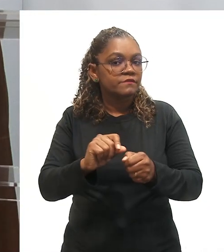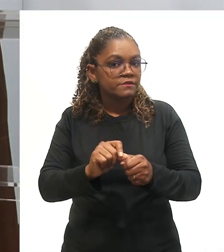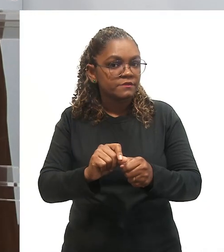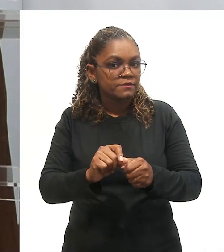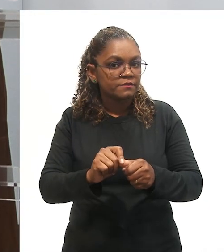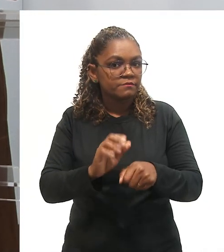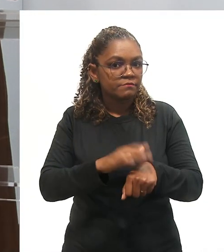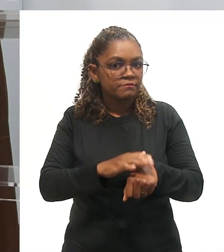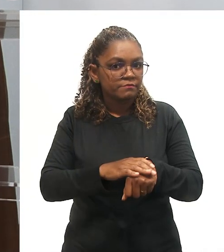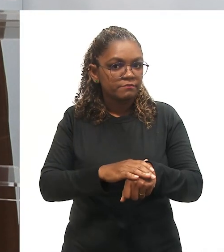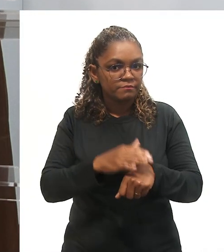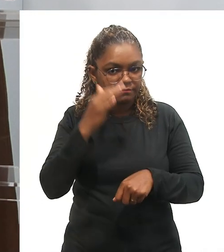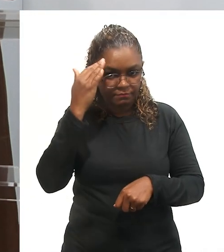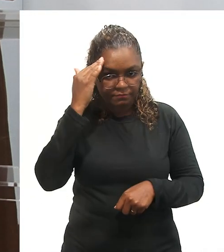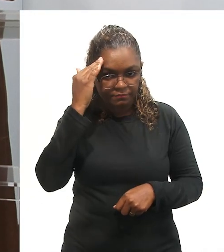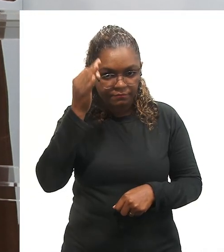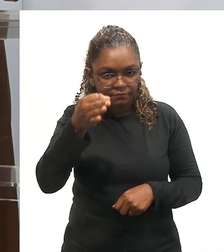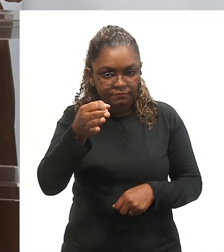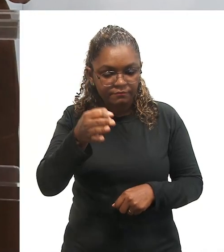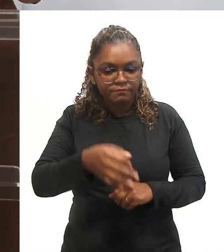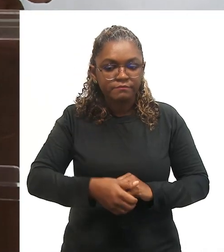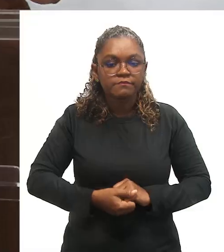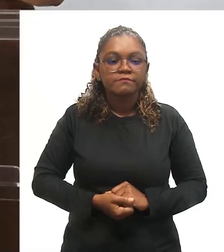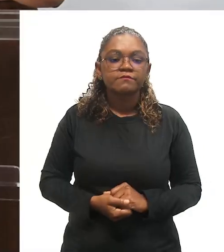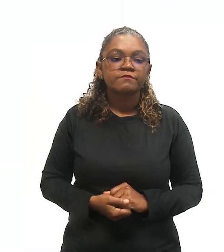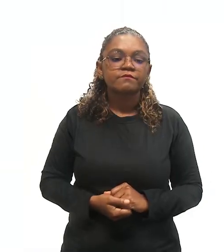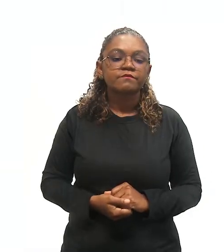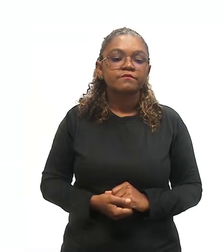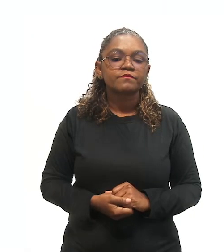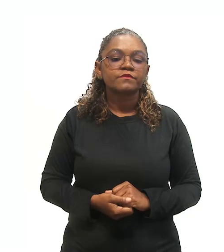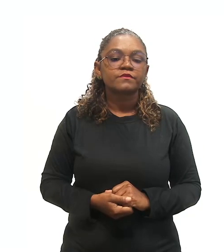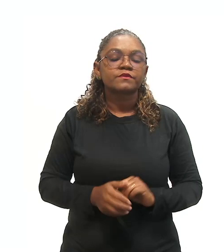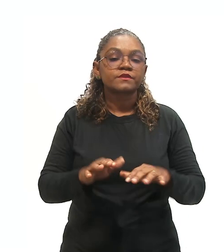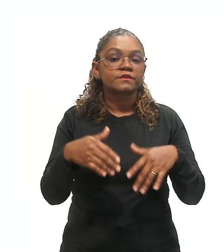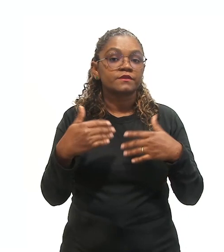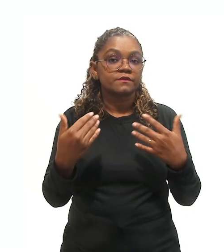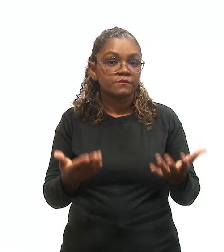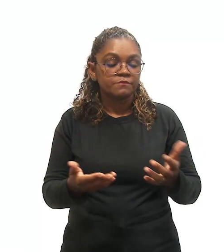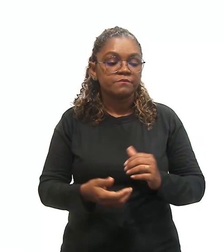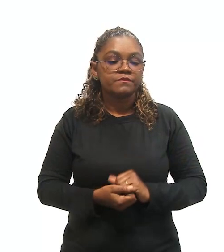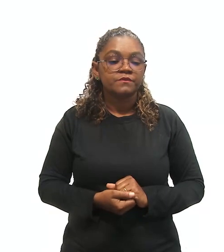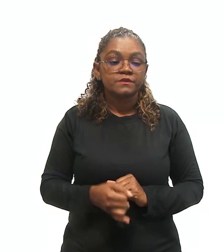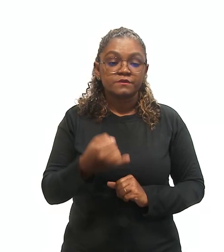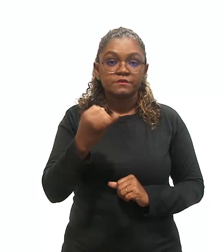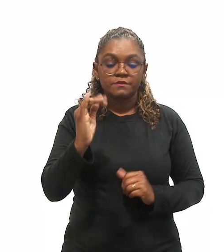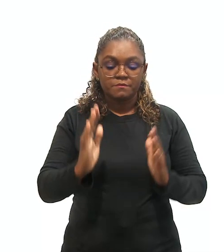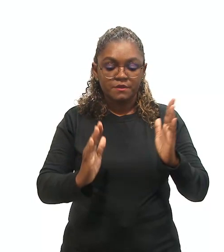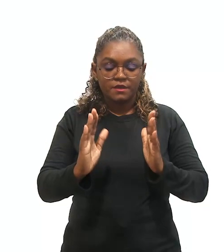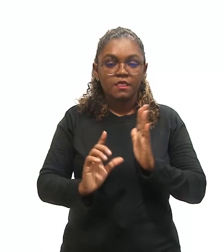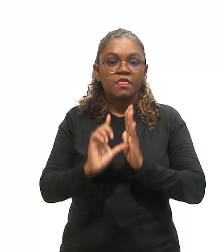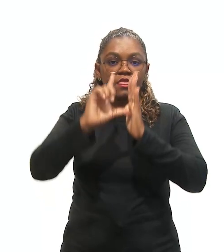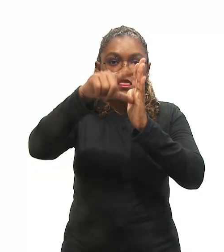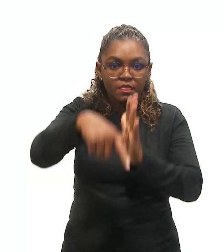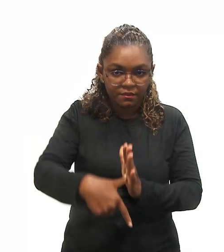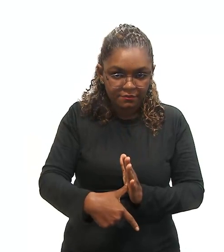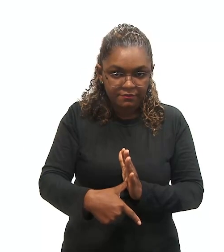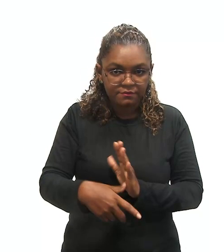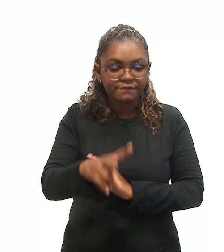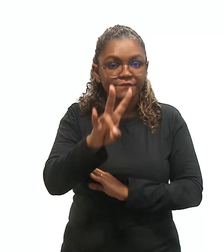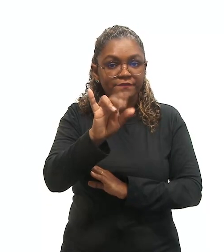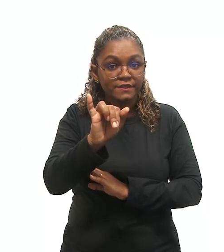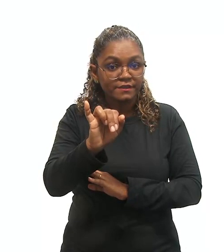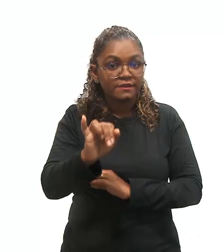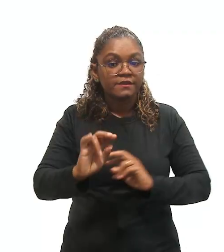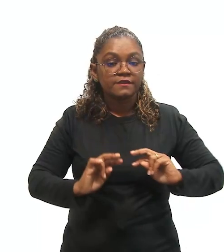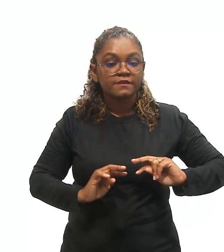unidade gestora está fazendo esse empenho? Tá certo? O descumprimento do prazo impedirá que o poder ou